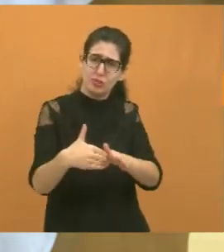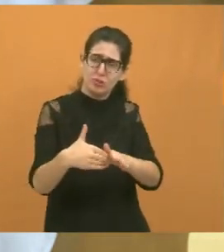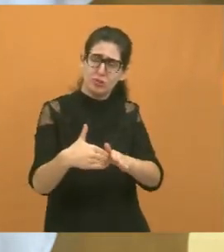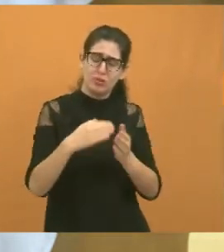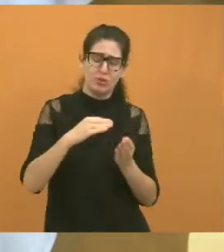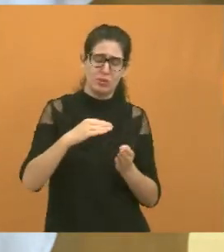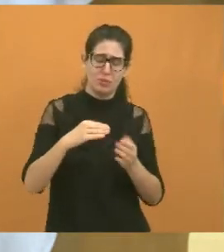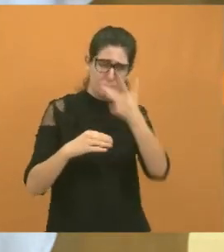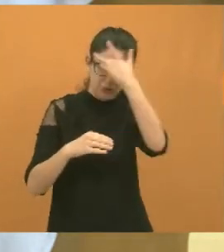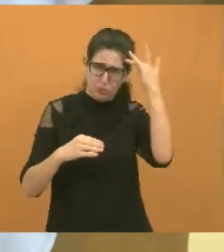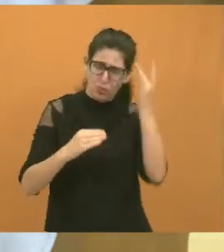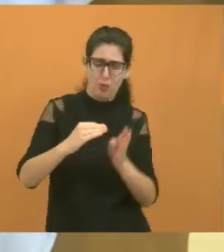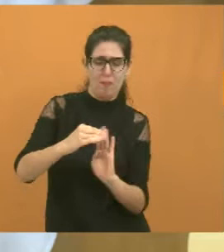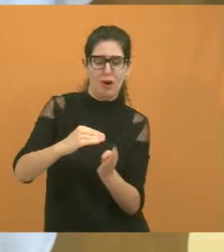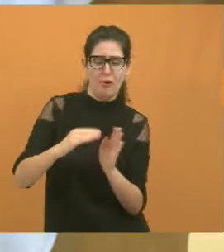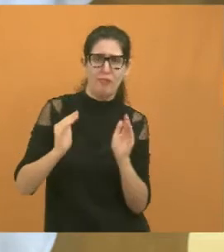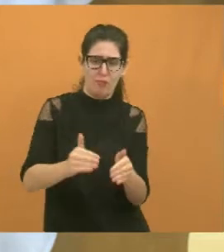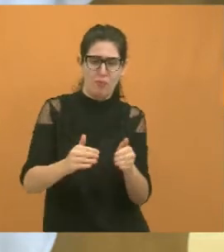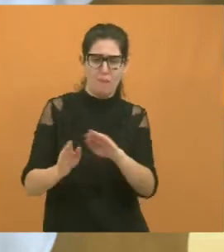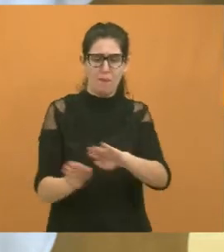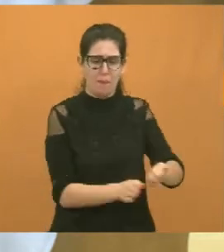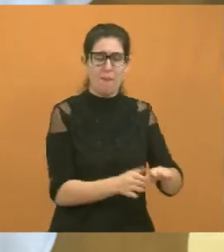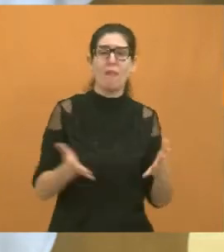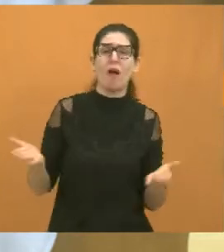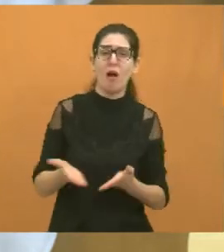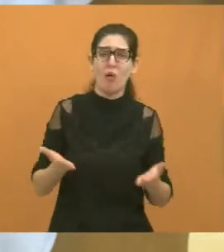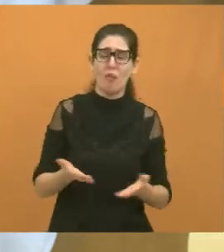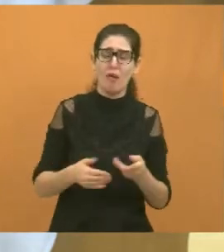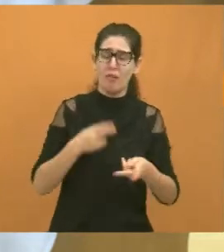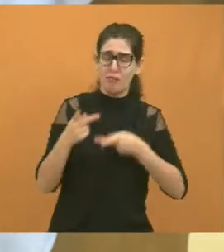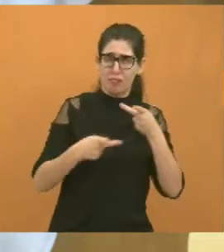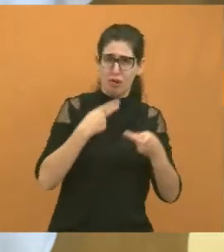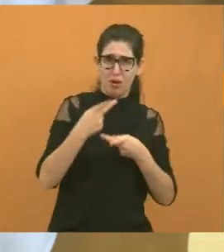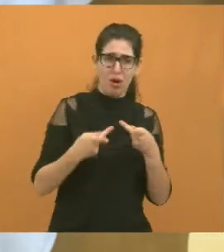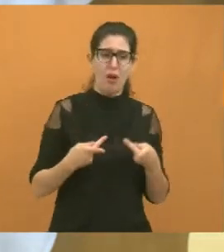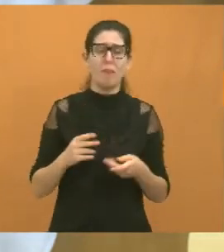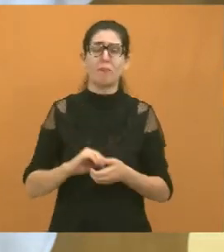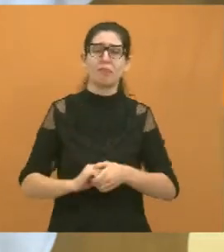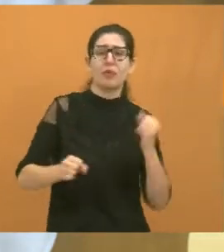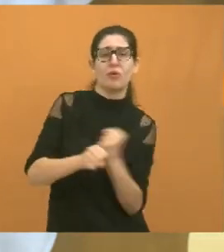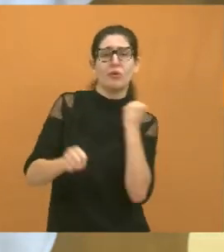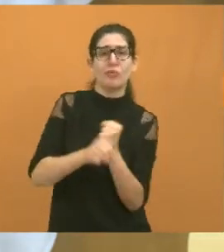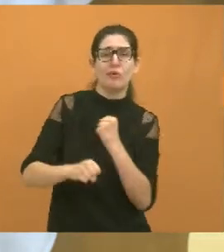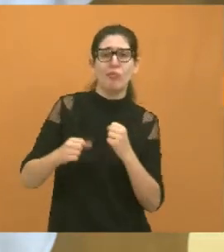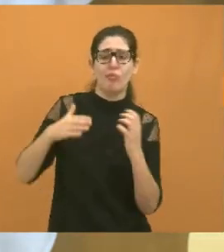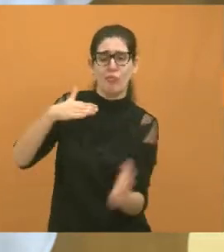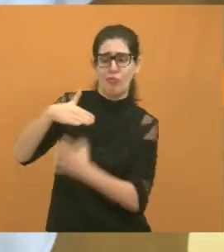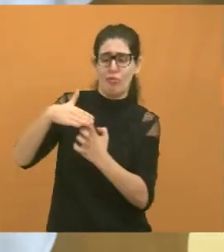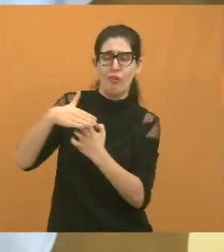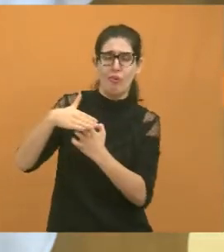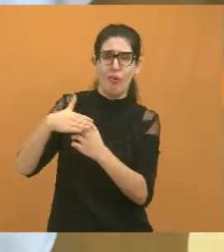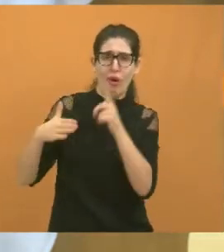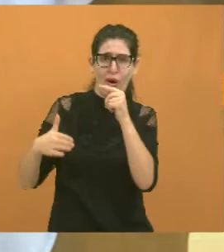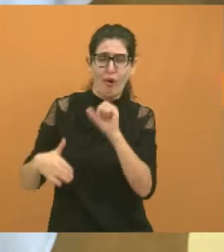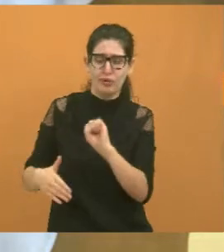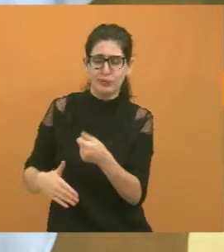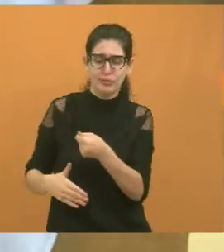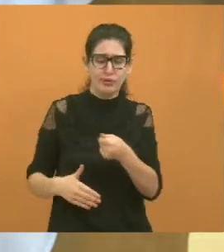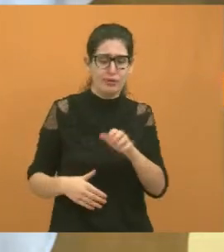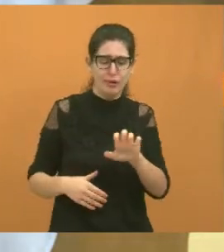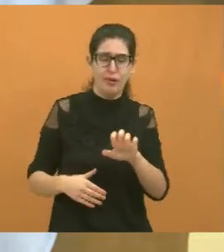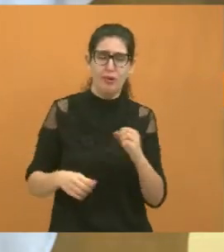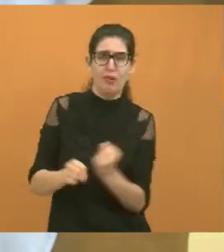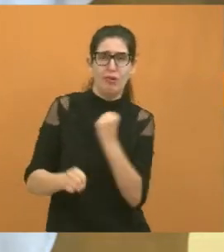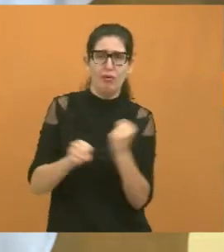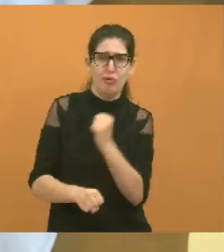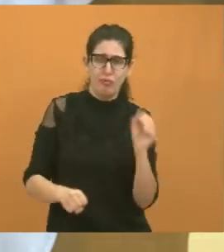falar da apresentação lá no SAI da construção do novo laboratório de efluentes